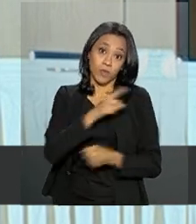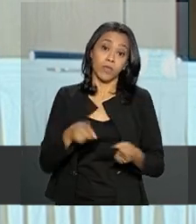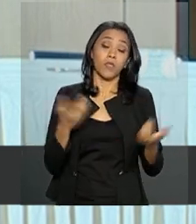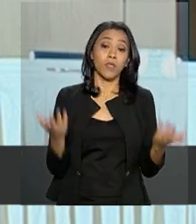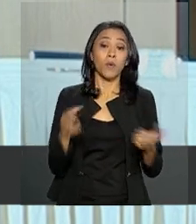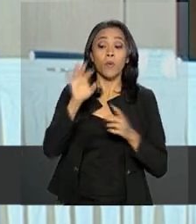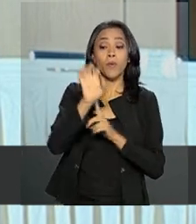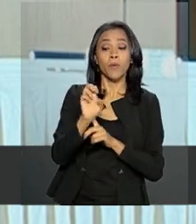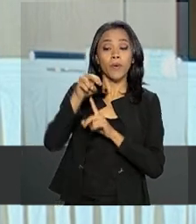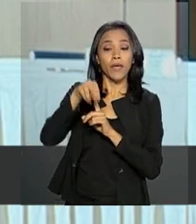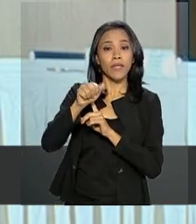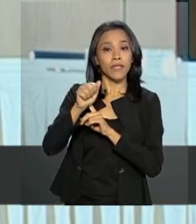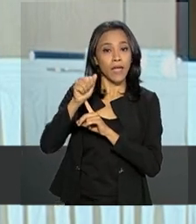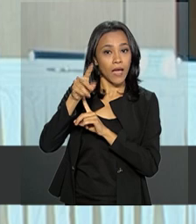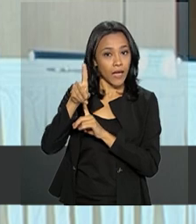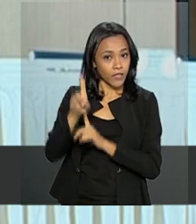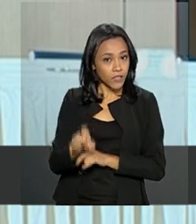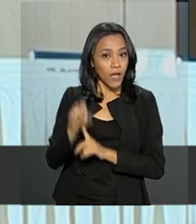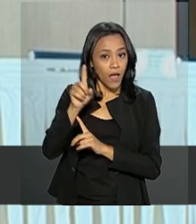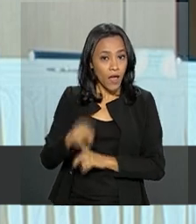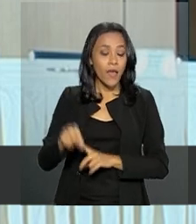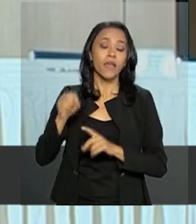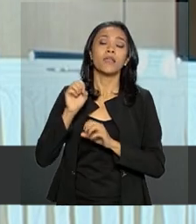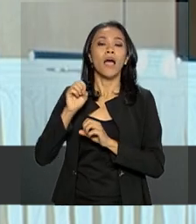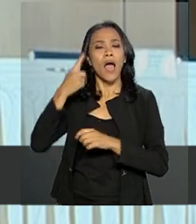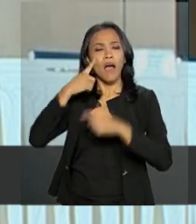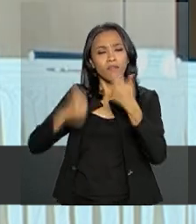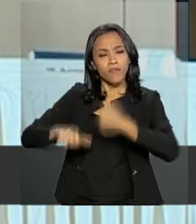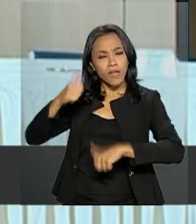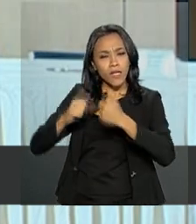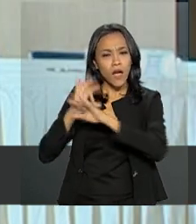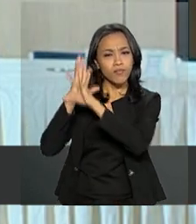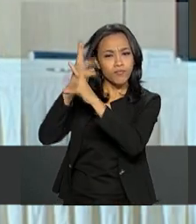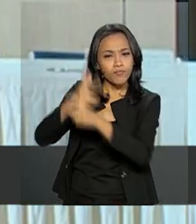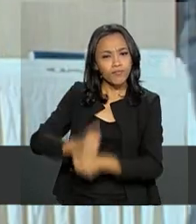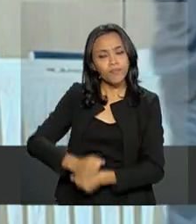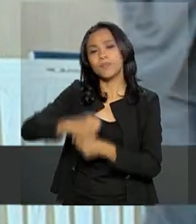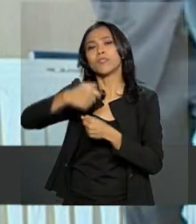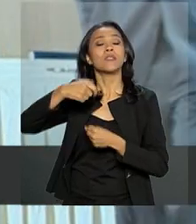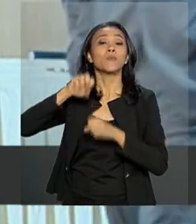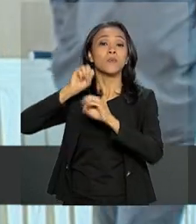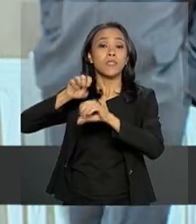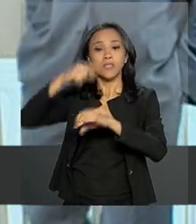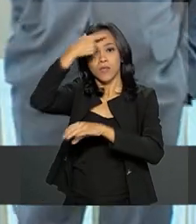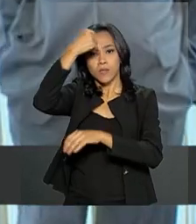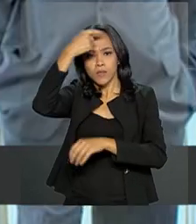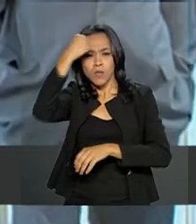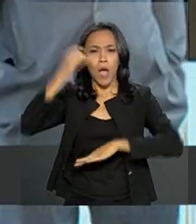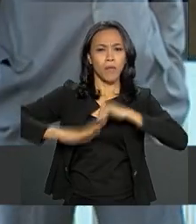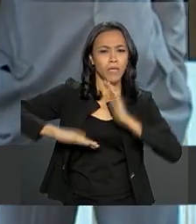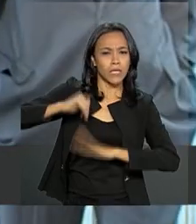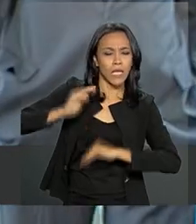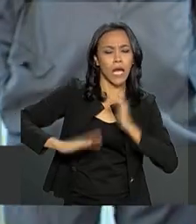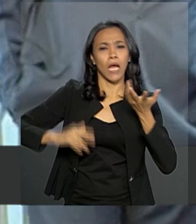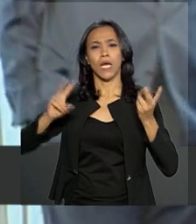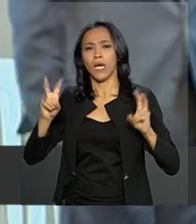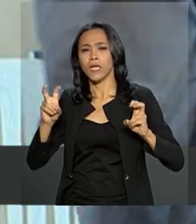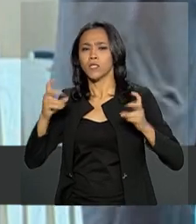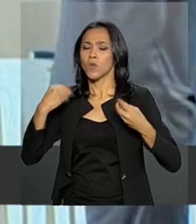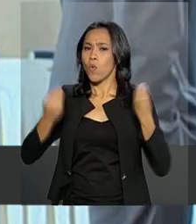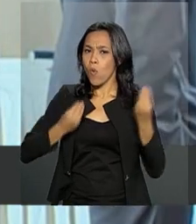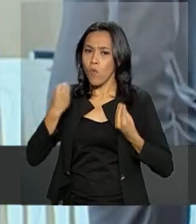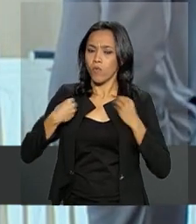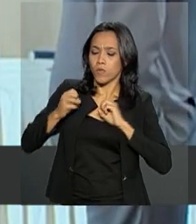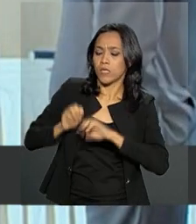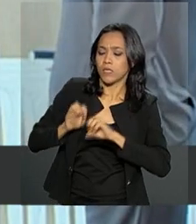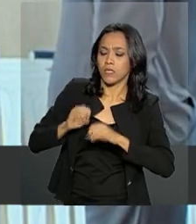avalia o desempenho dos estudantes do ensino superior em relação a conhecimentos, competências e habilidades desenvolvidas